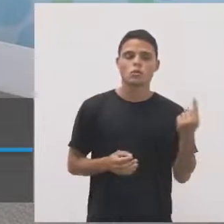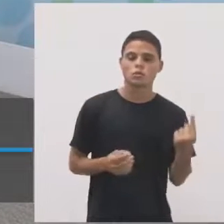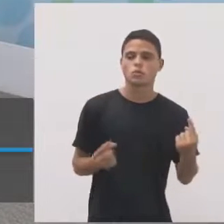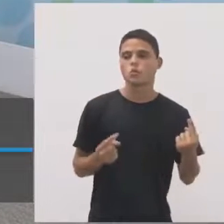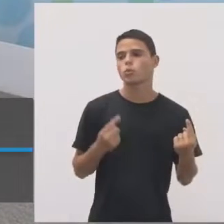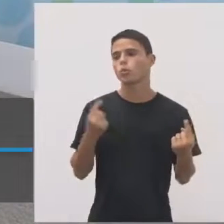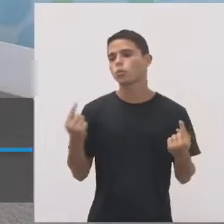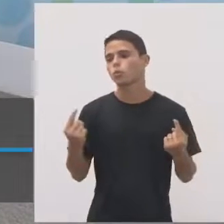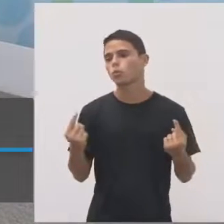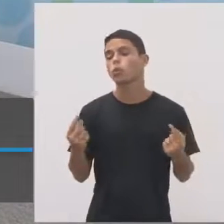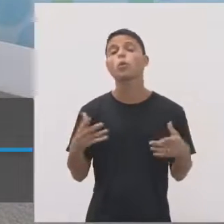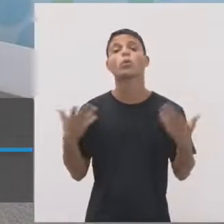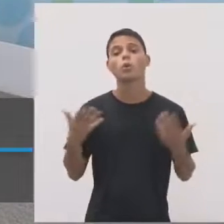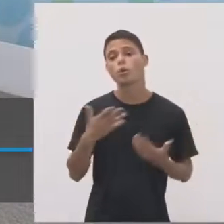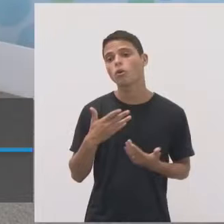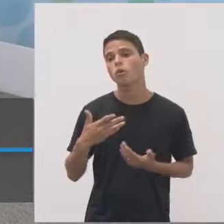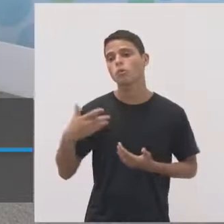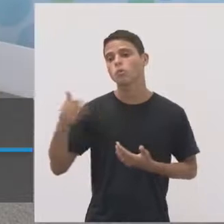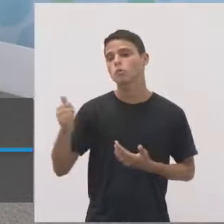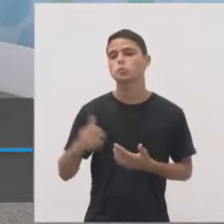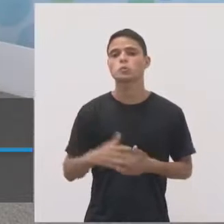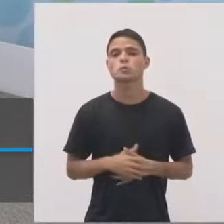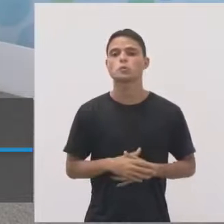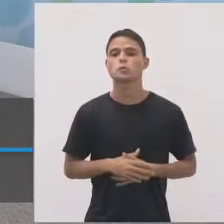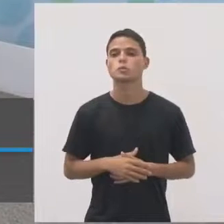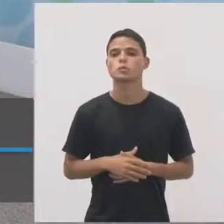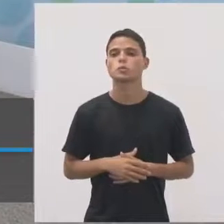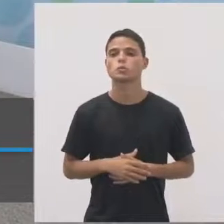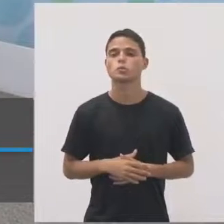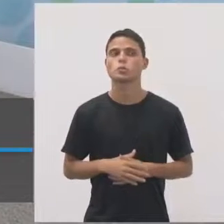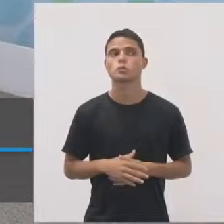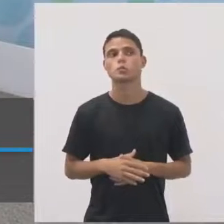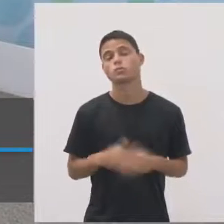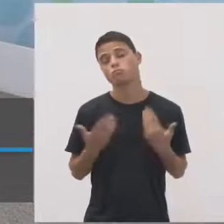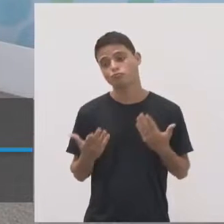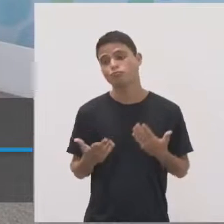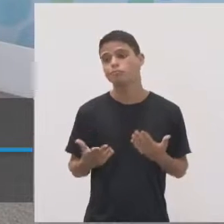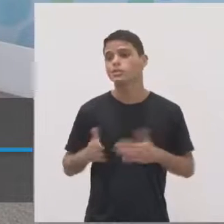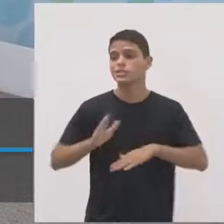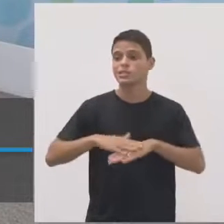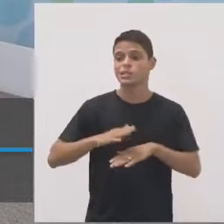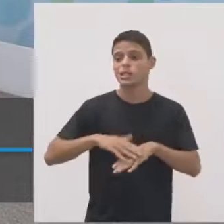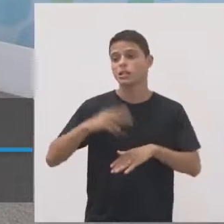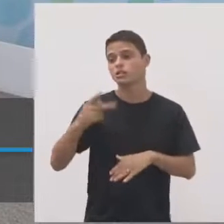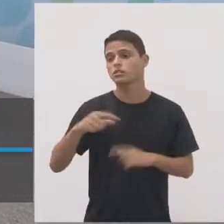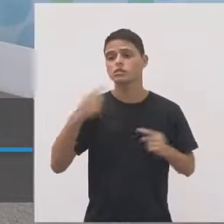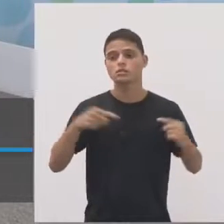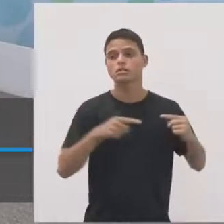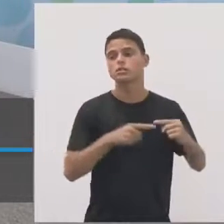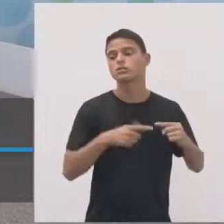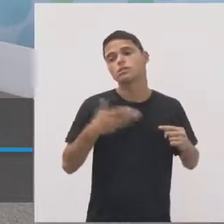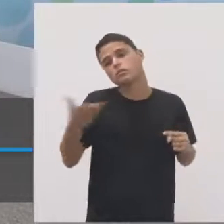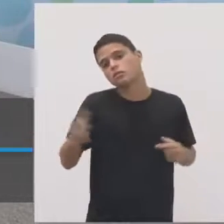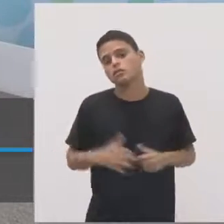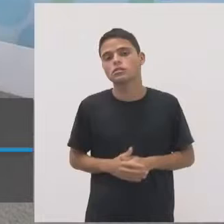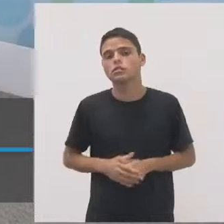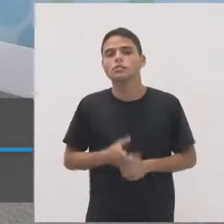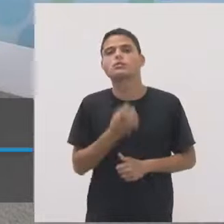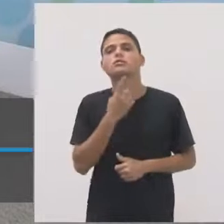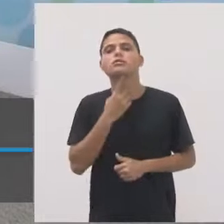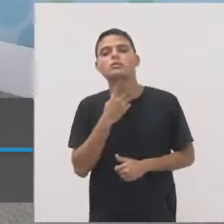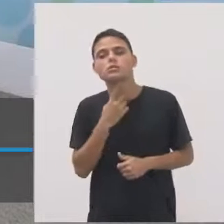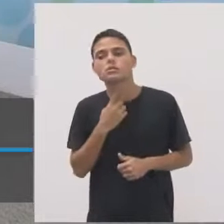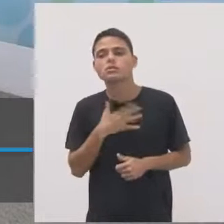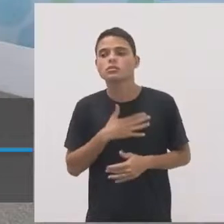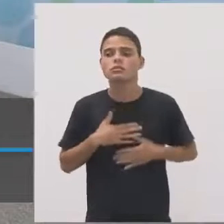o planilhas, que é o Excel, né? É muito do uso, né? E do que você quer, do objetivo que você quer e do gosto. Às vezes você usa